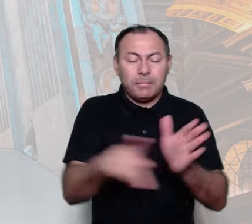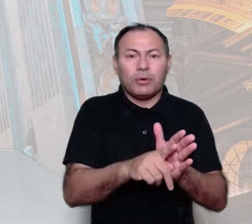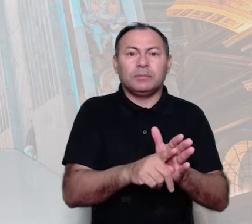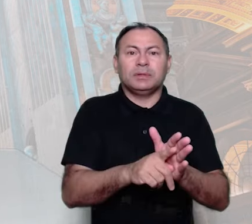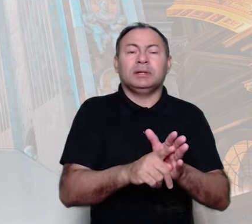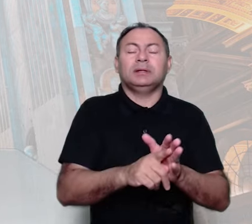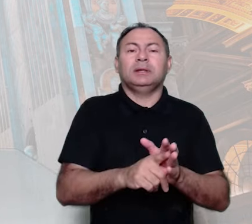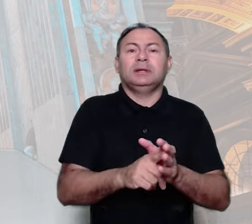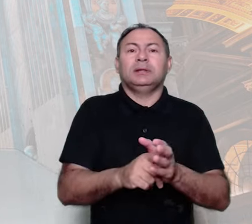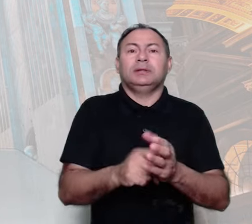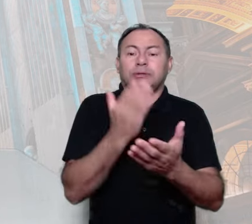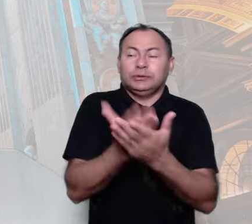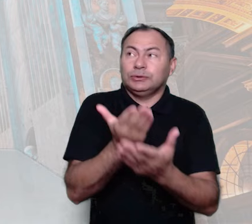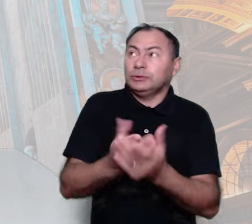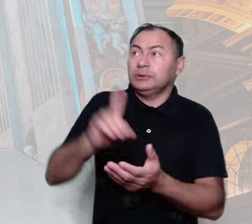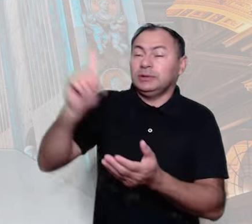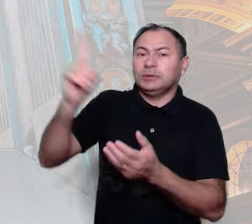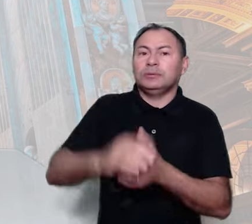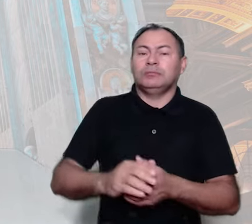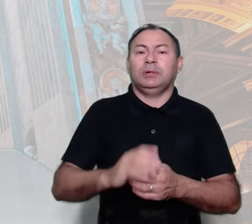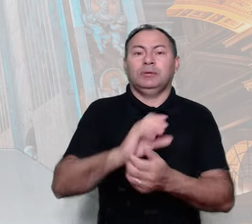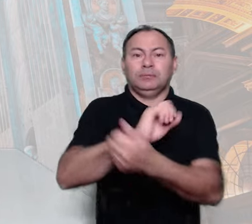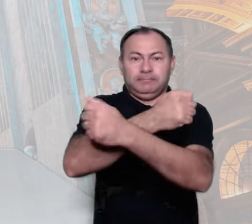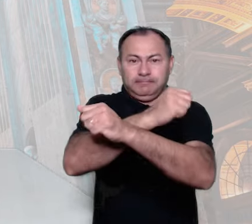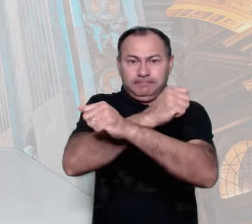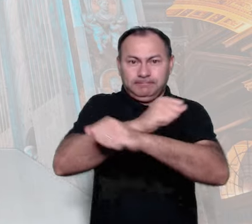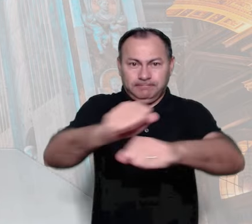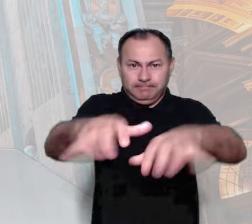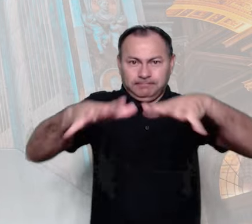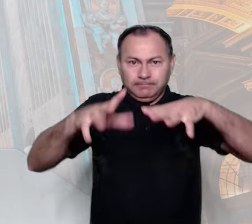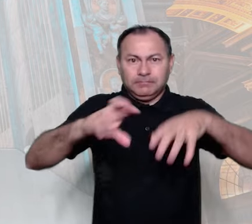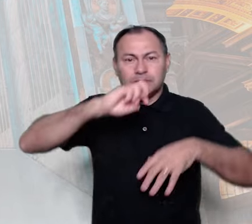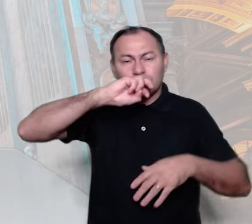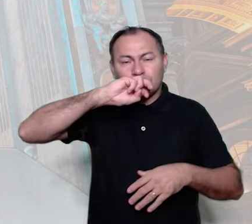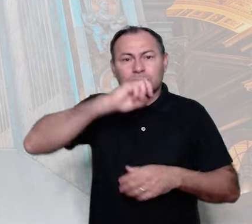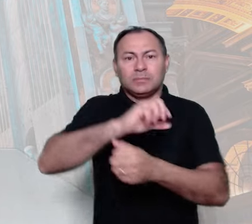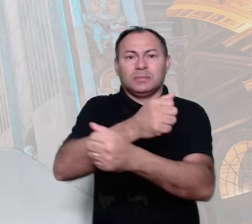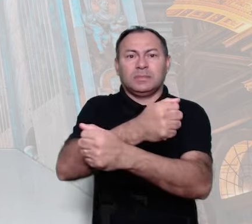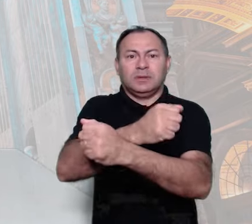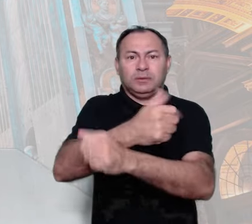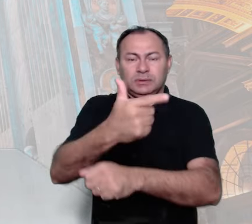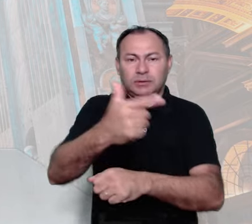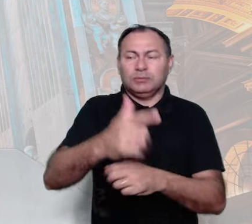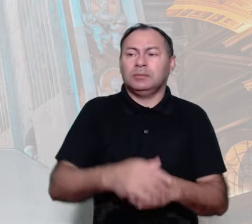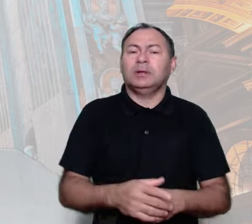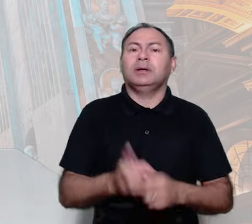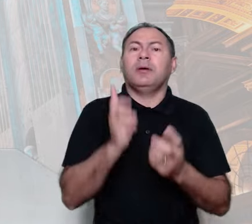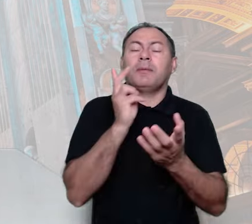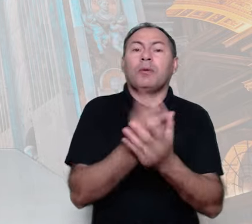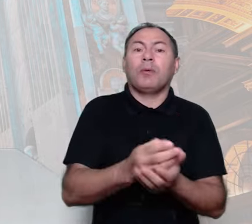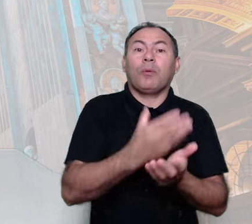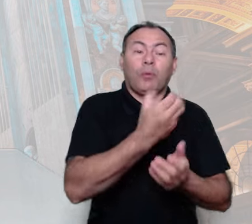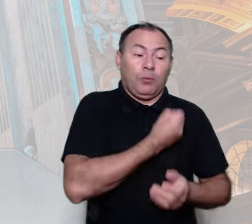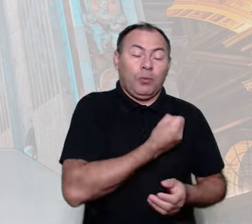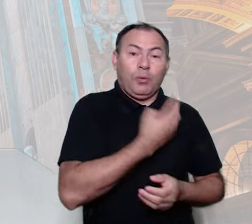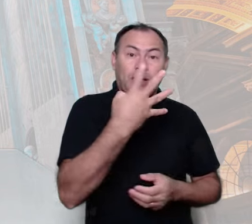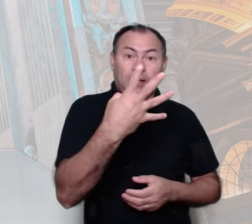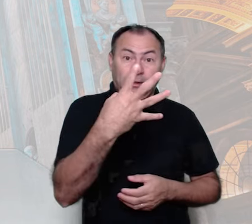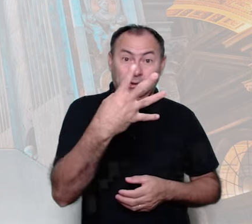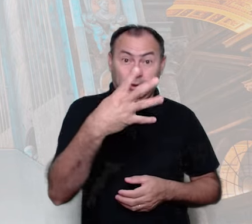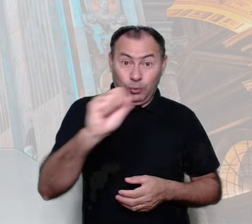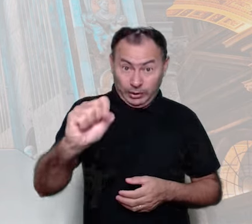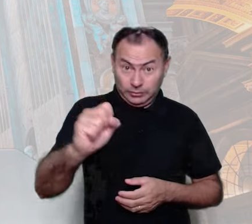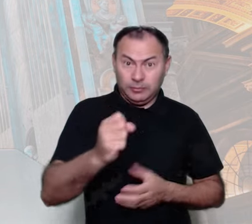compreensão propriamente teológica da Igreja pelo Conselho Vaticano II. No número 48, da mesma Lumen Gentium,